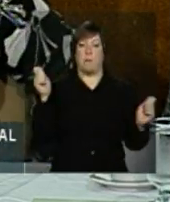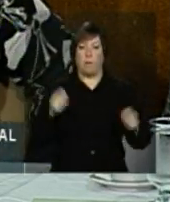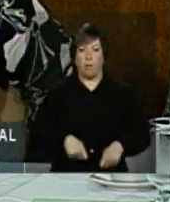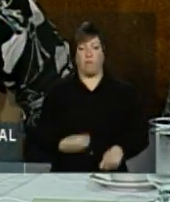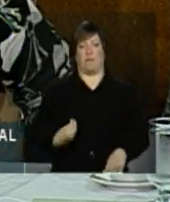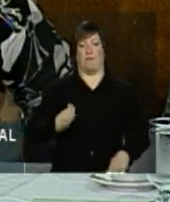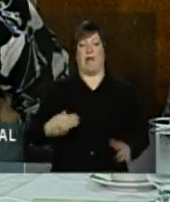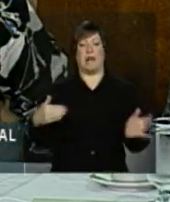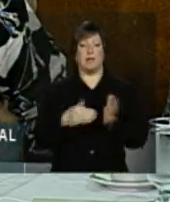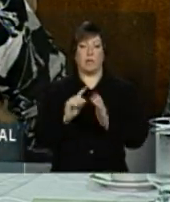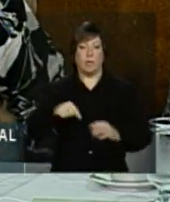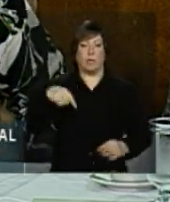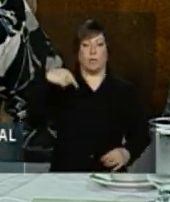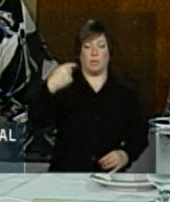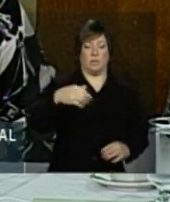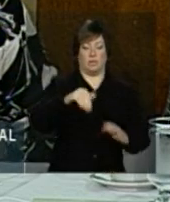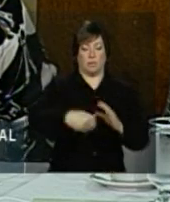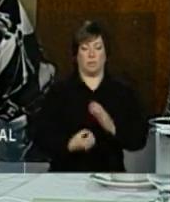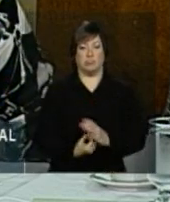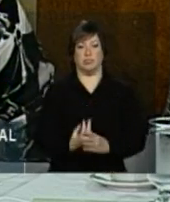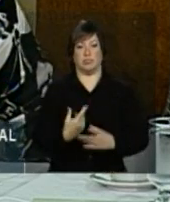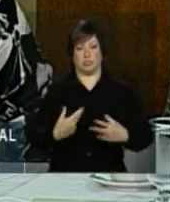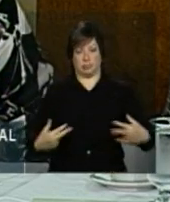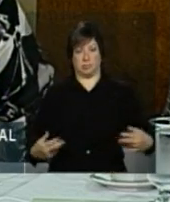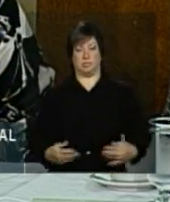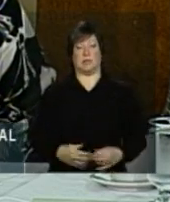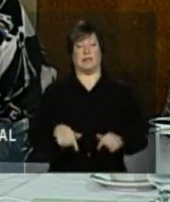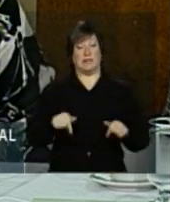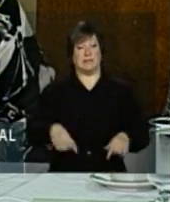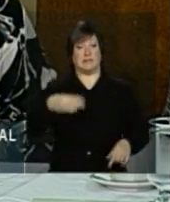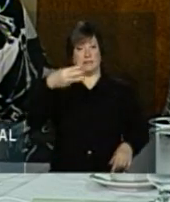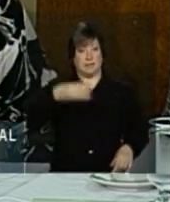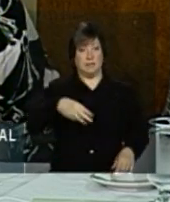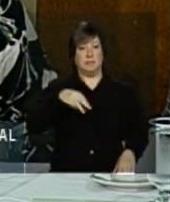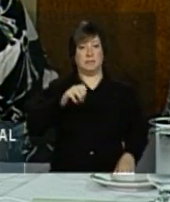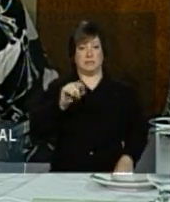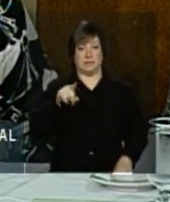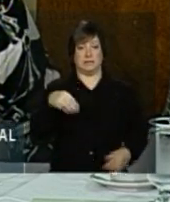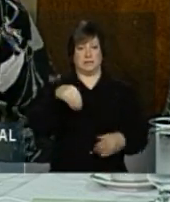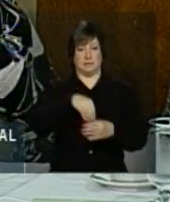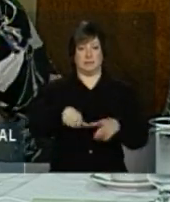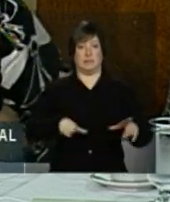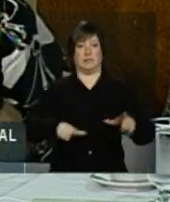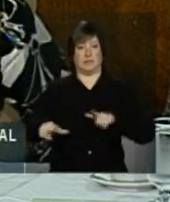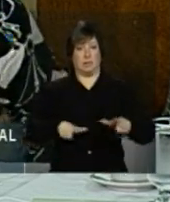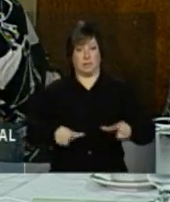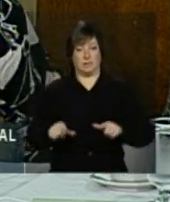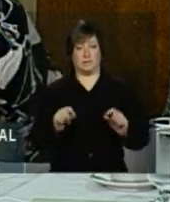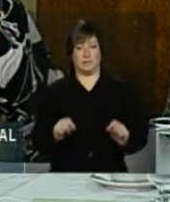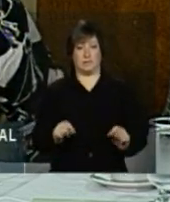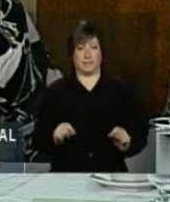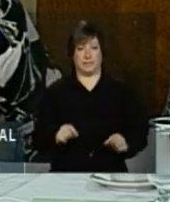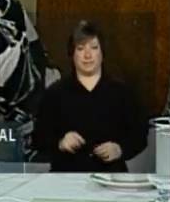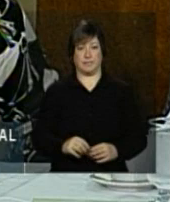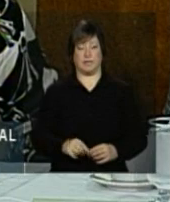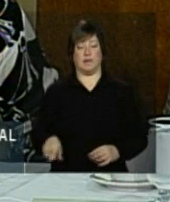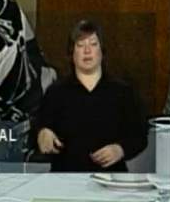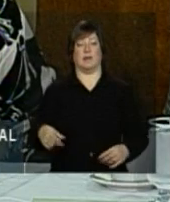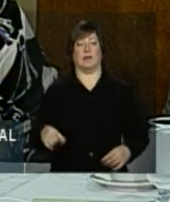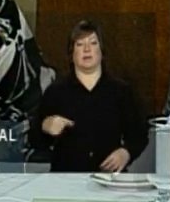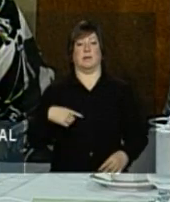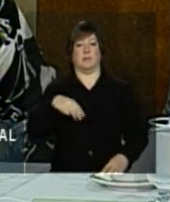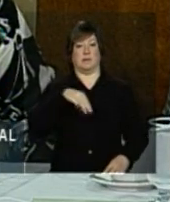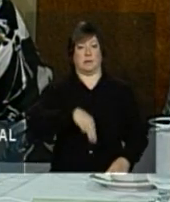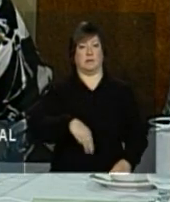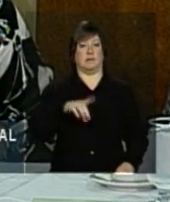o próximo período de plantil Então essa é a terceira medida dentro das ações do do do ministério de